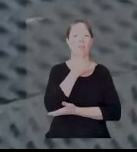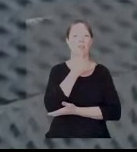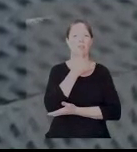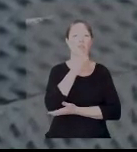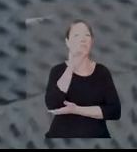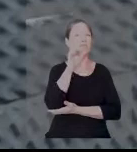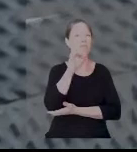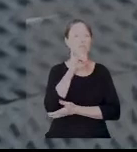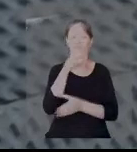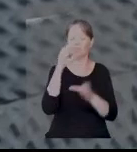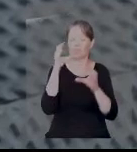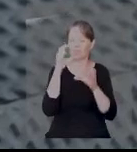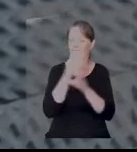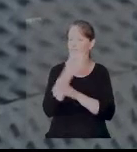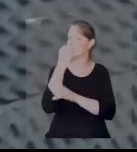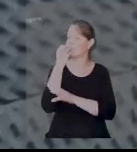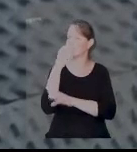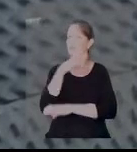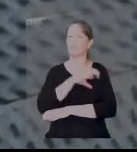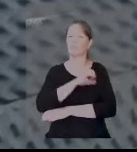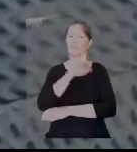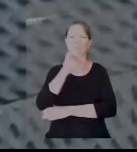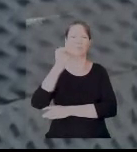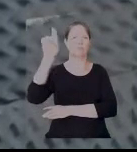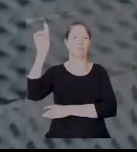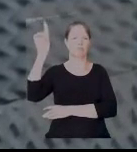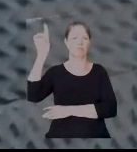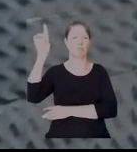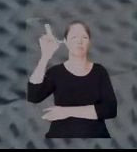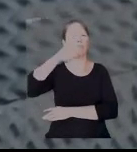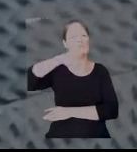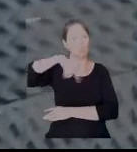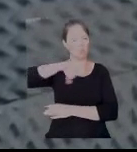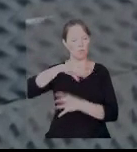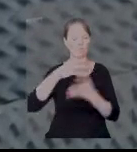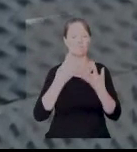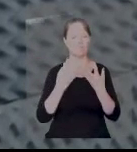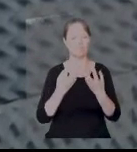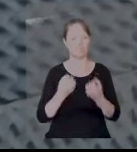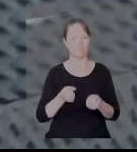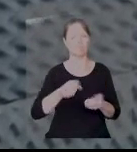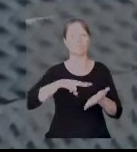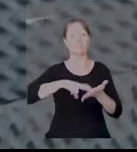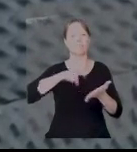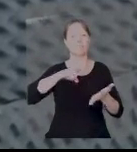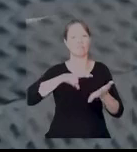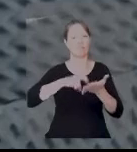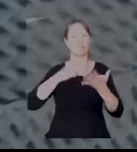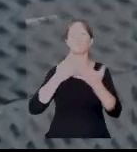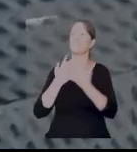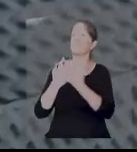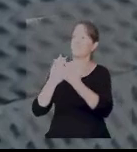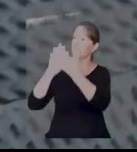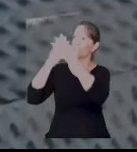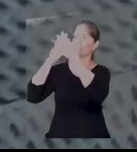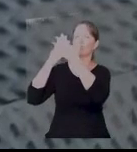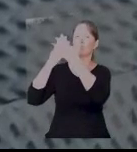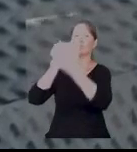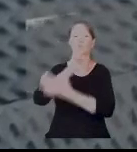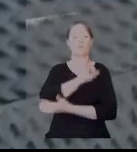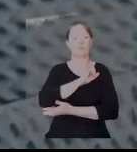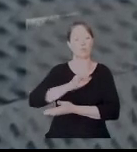com tanta bondade e amor de nosso Deus? Nós reconhecemos, nos alegramos e